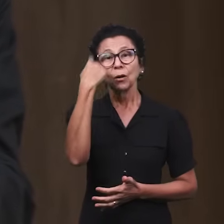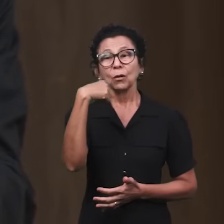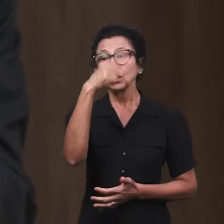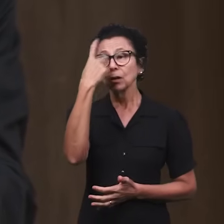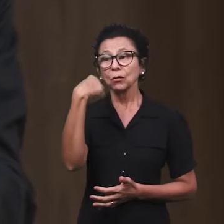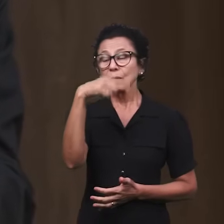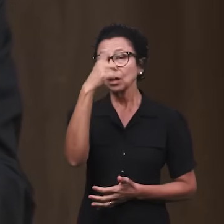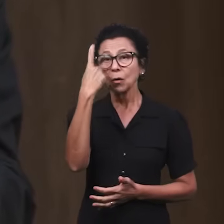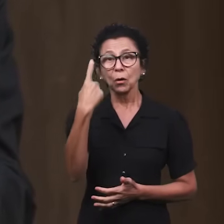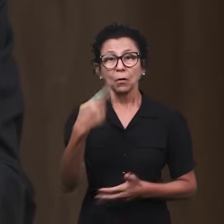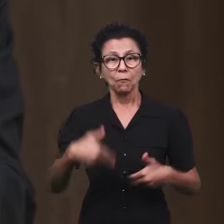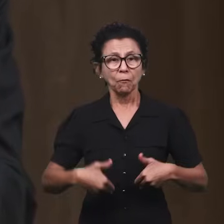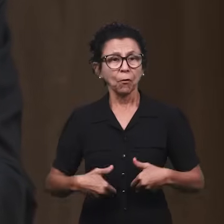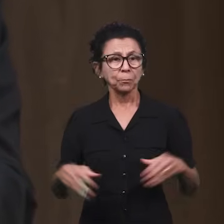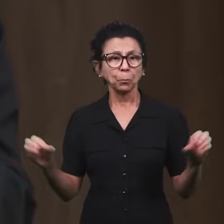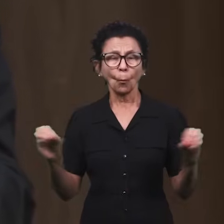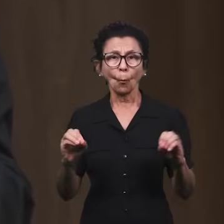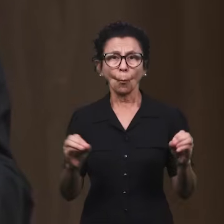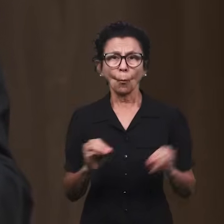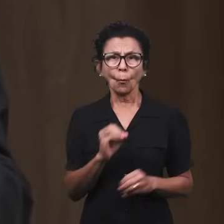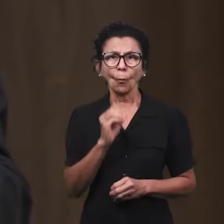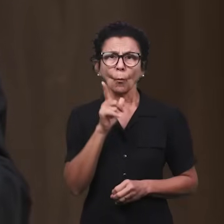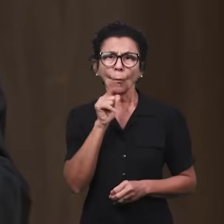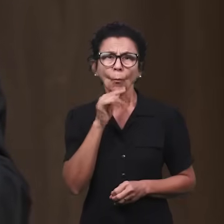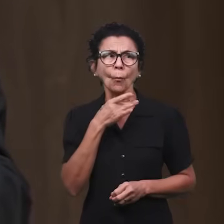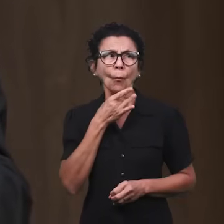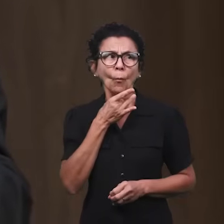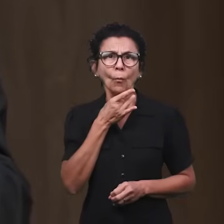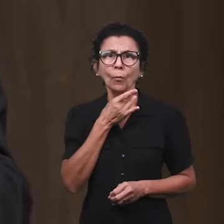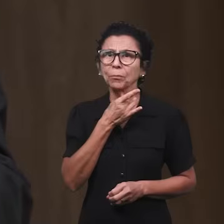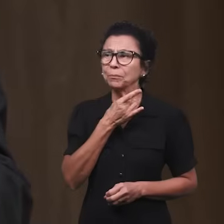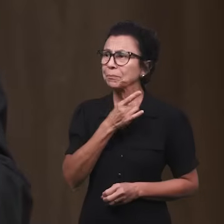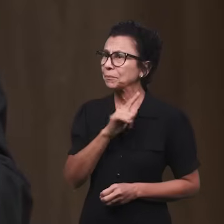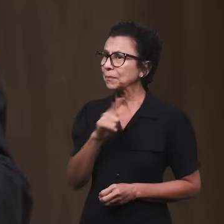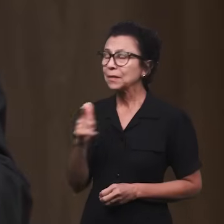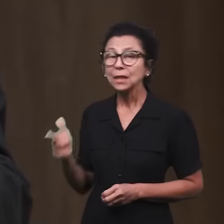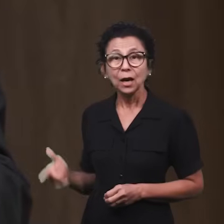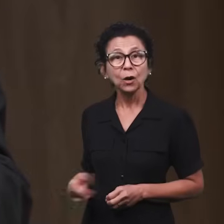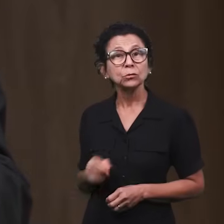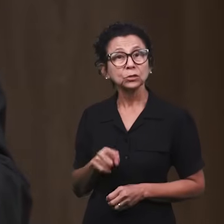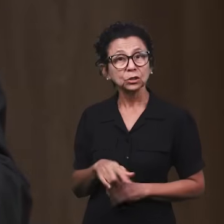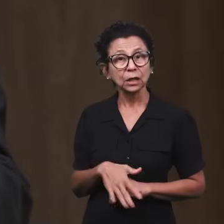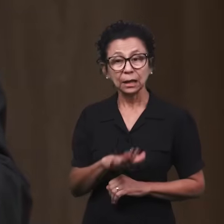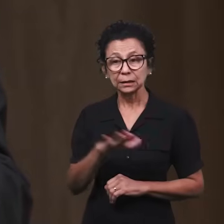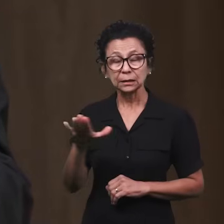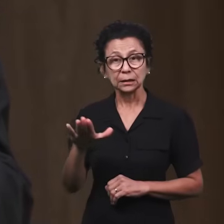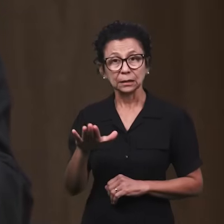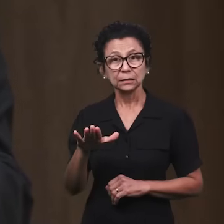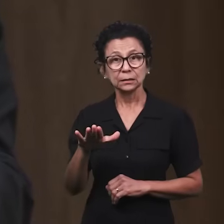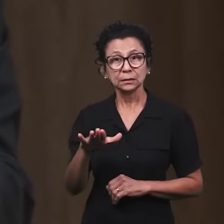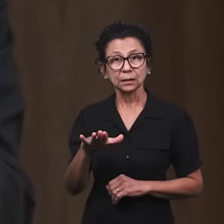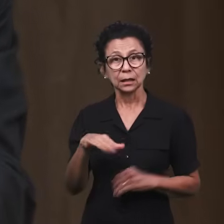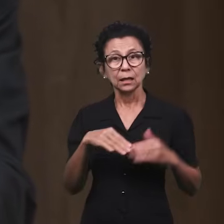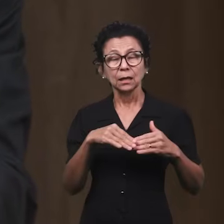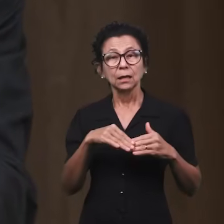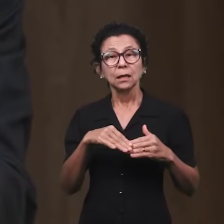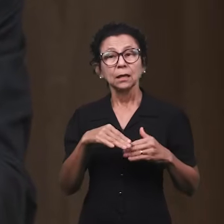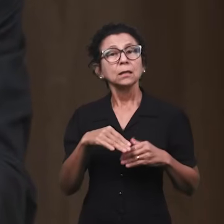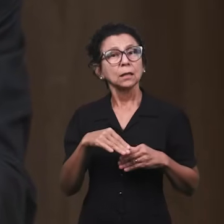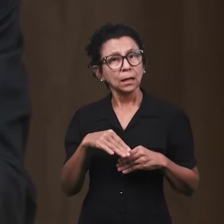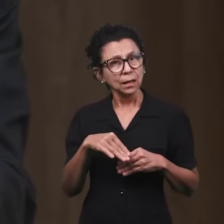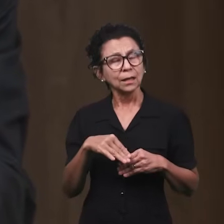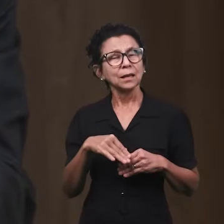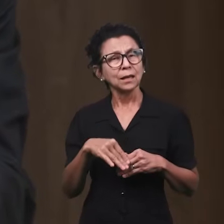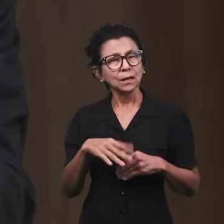até sem beber água. Já houve casos até de uma criança ter que ser levada em casos graves para o hospital. Porque